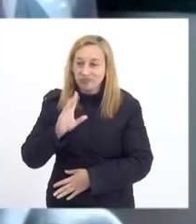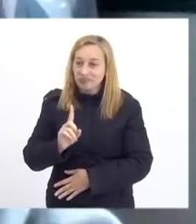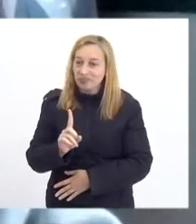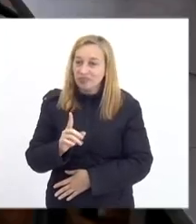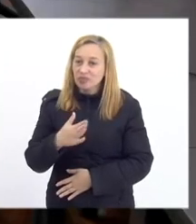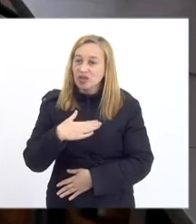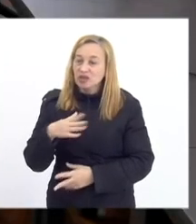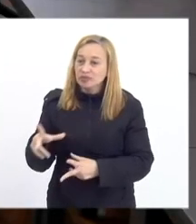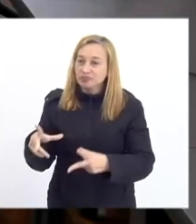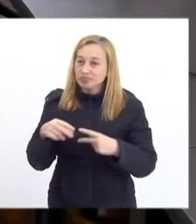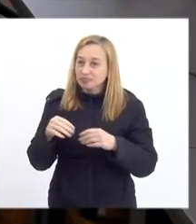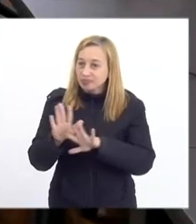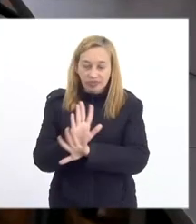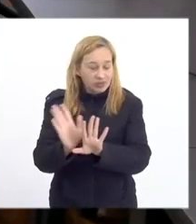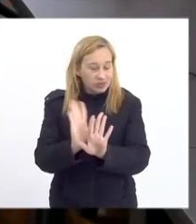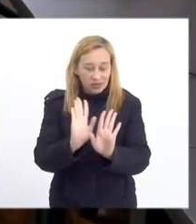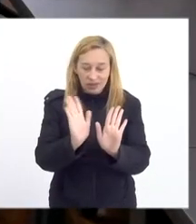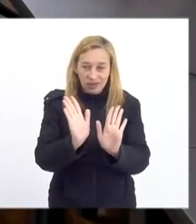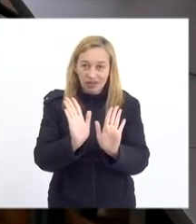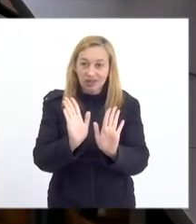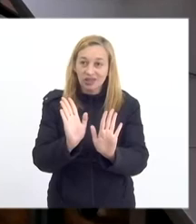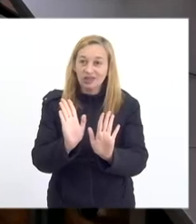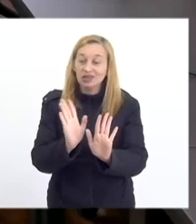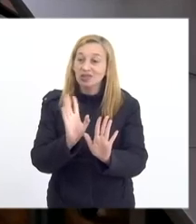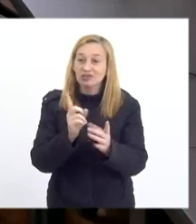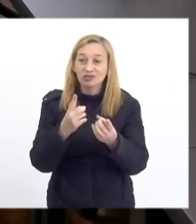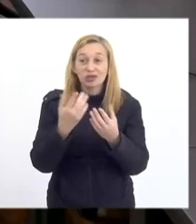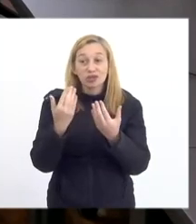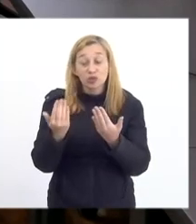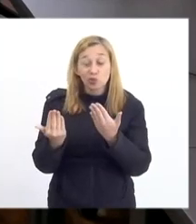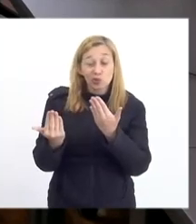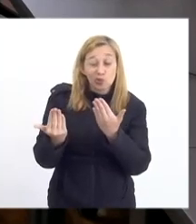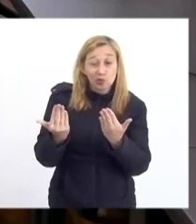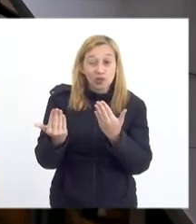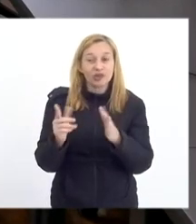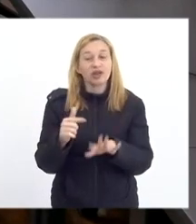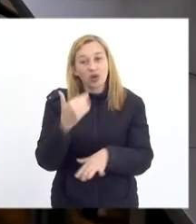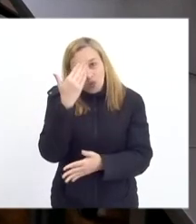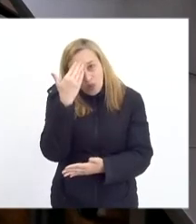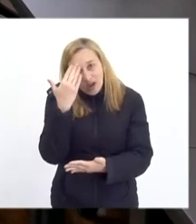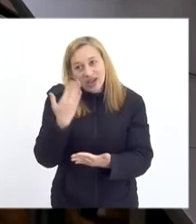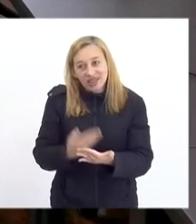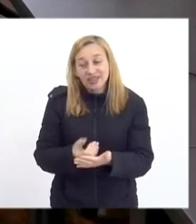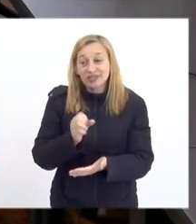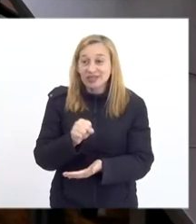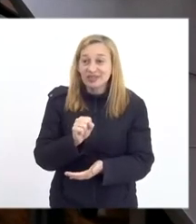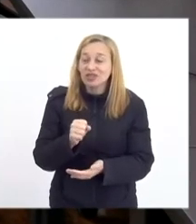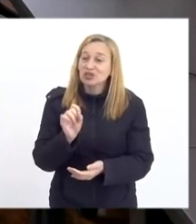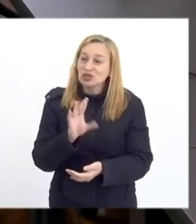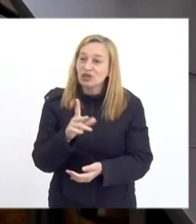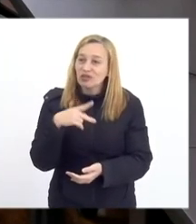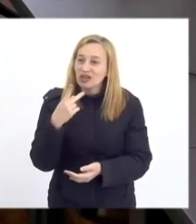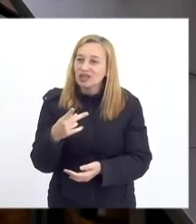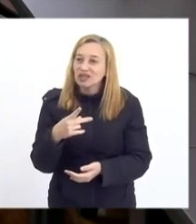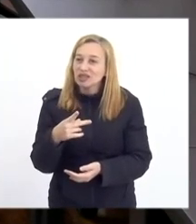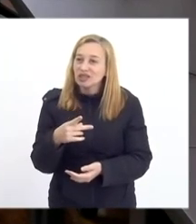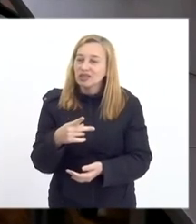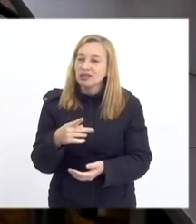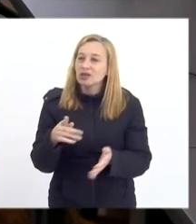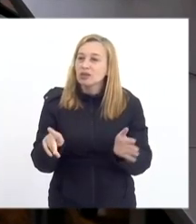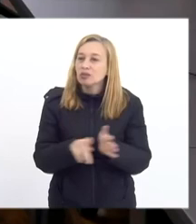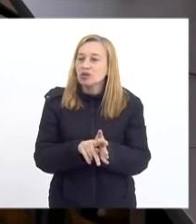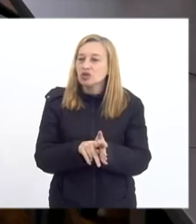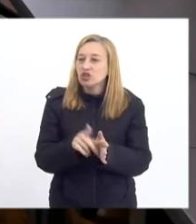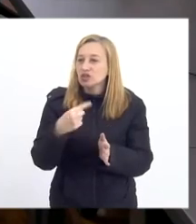no mérito. Mas eu não estou colocando desconfiança. Eu confio ou não confio. Não, eu só fiz uma adequação de forma para que o projeto